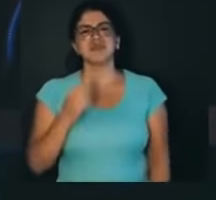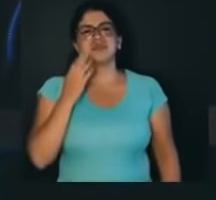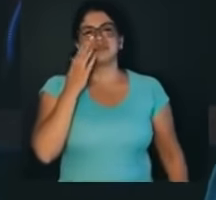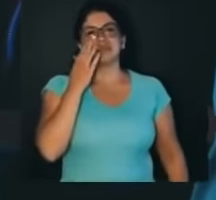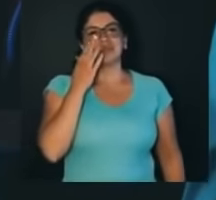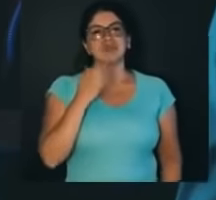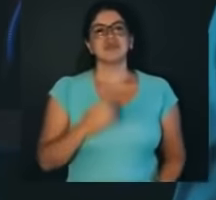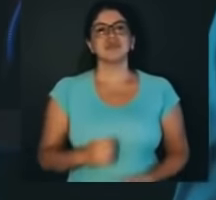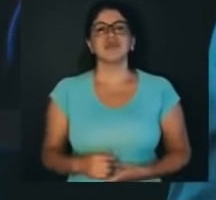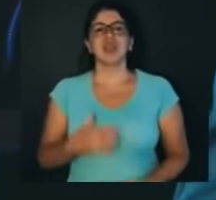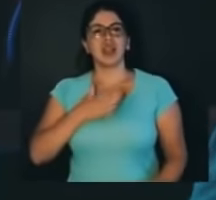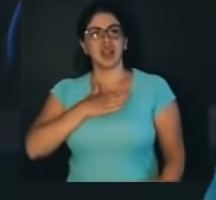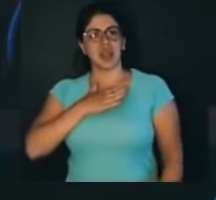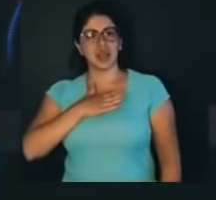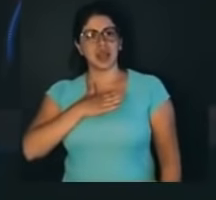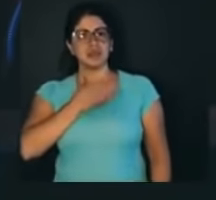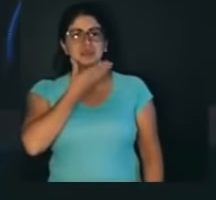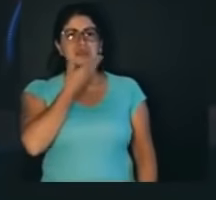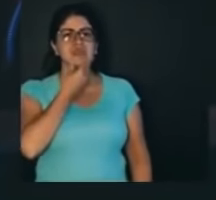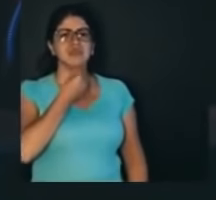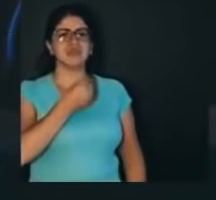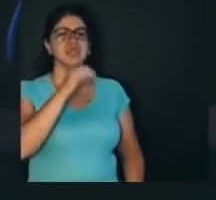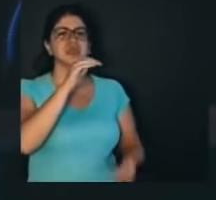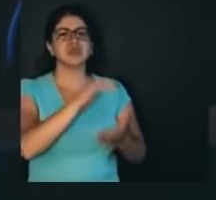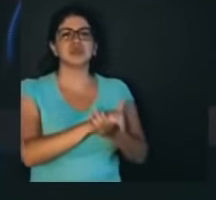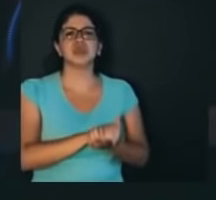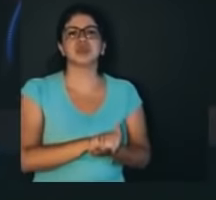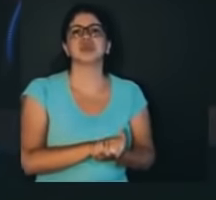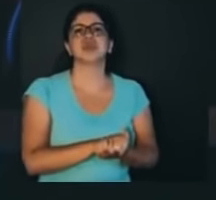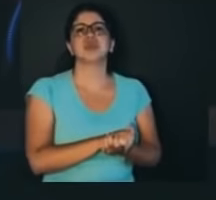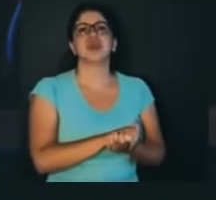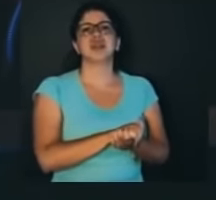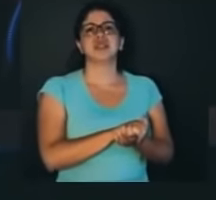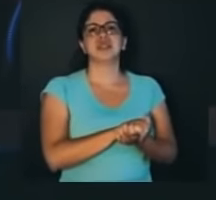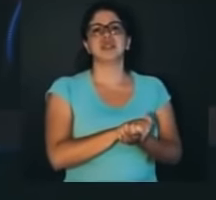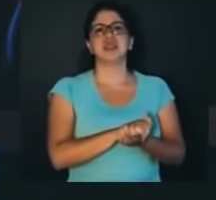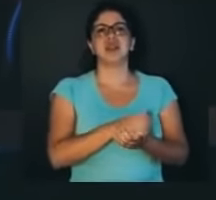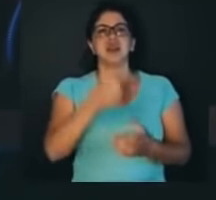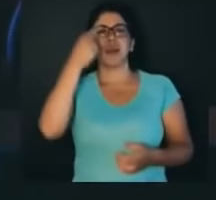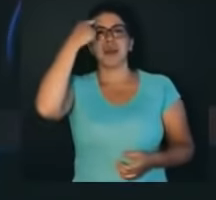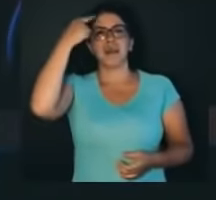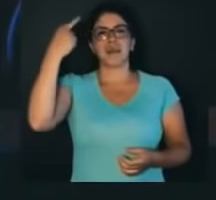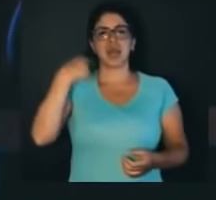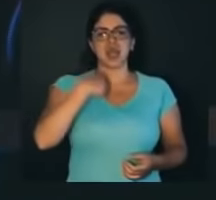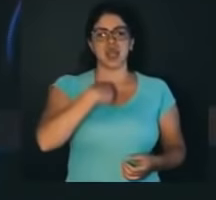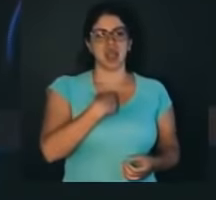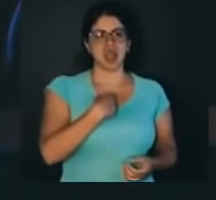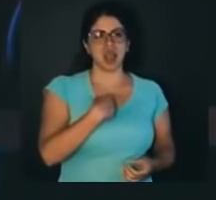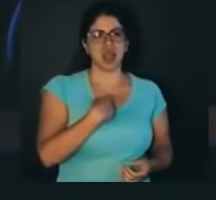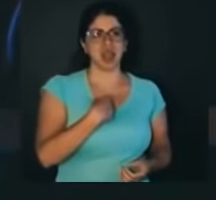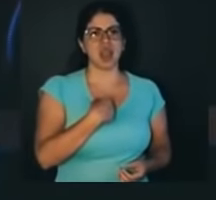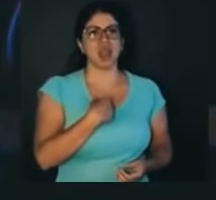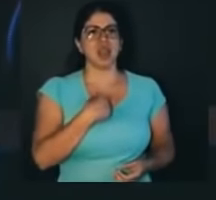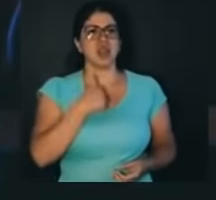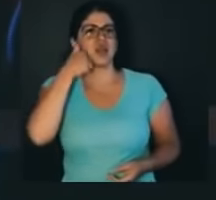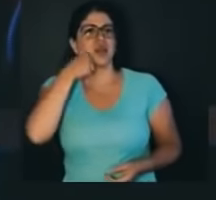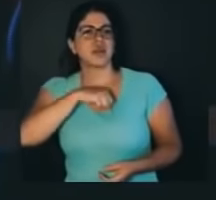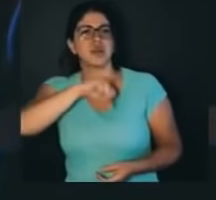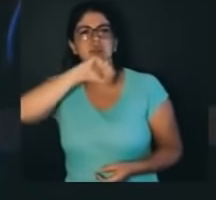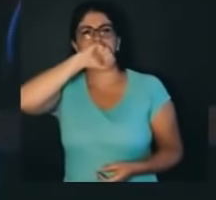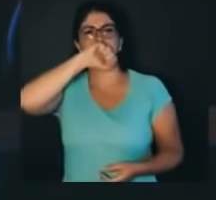Meu esposo não acha que eu possa ser uma mãe melhor, que eu possa ser uma gestora melhor do nosso